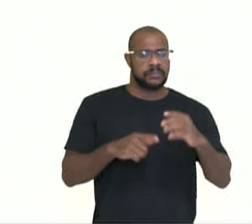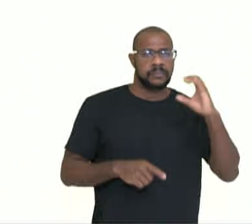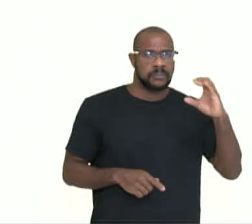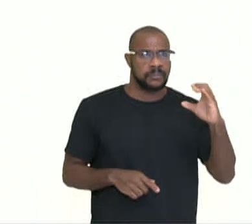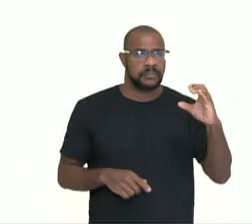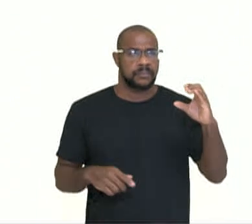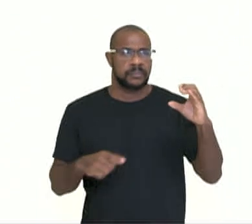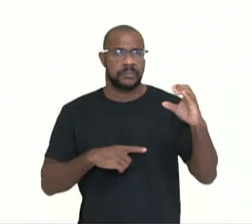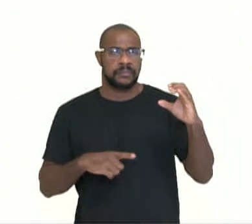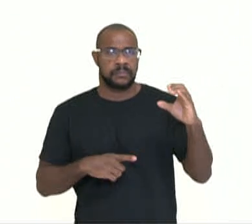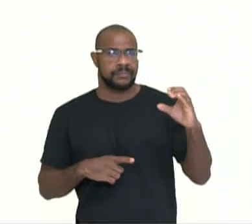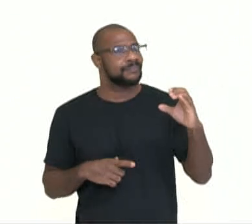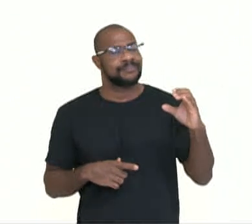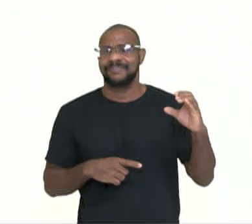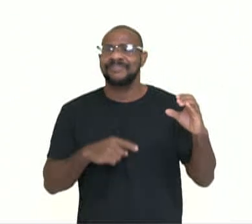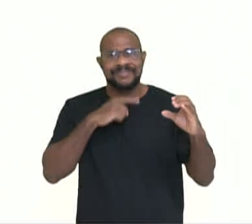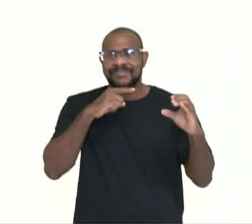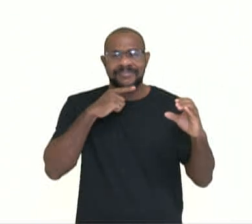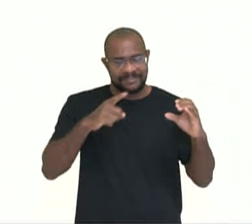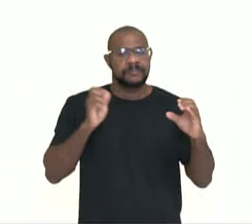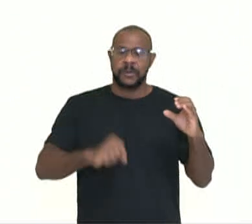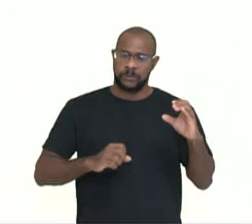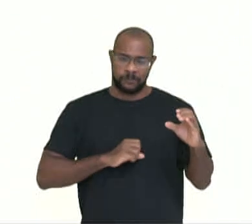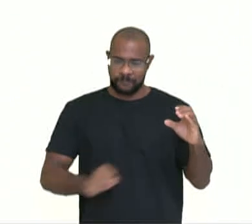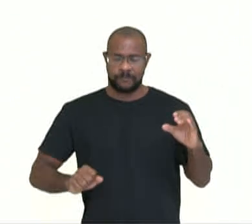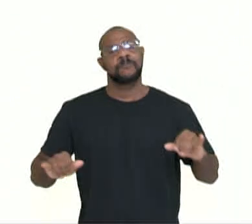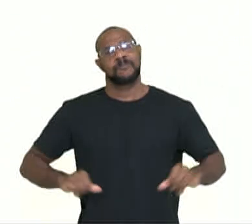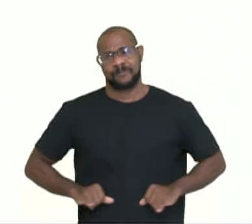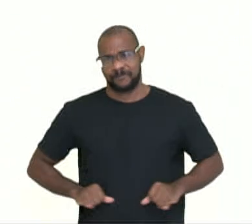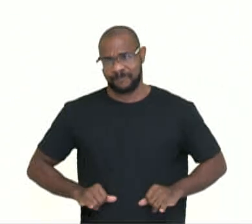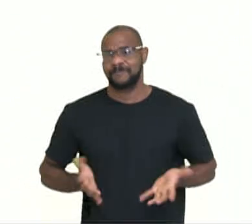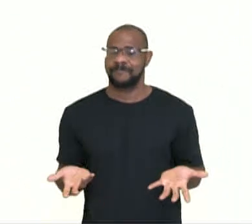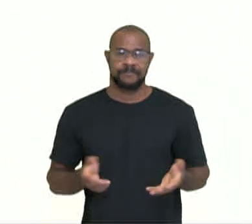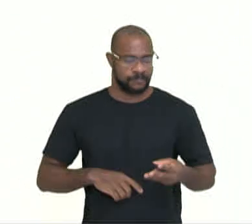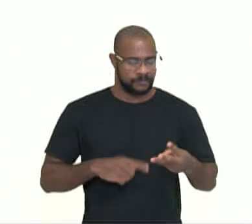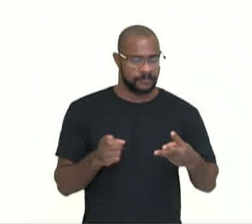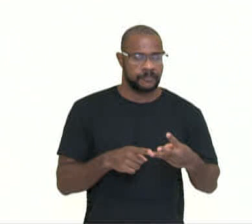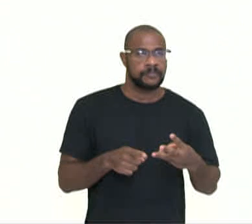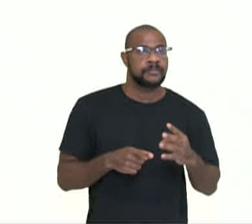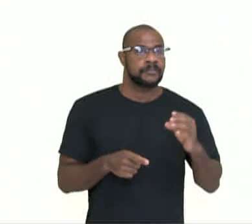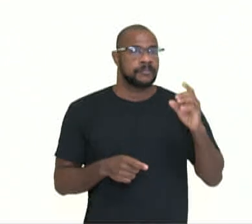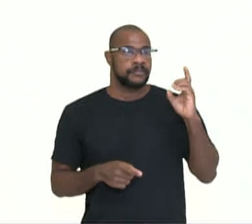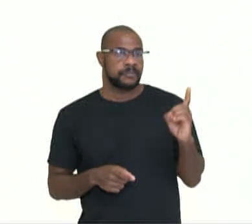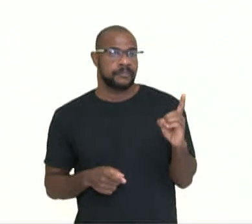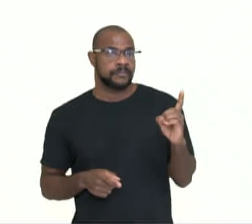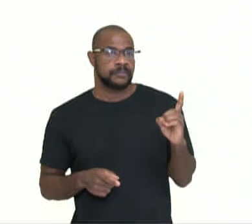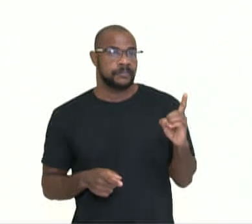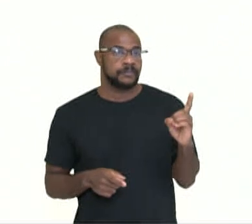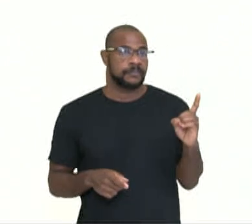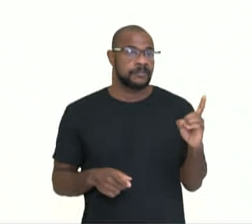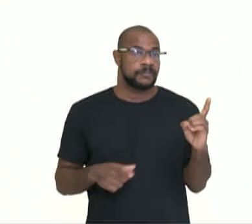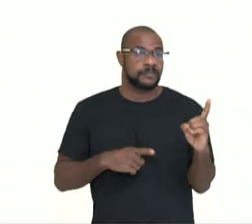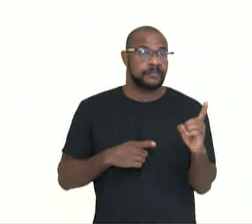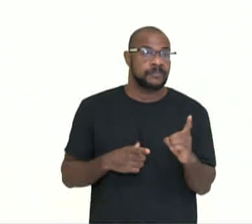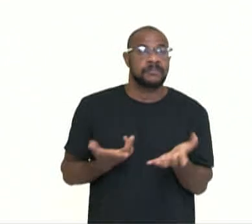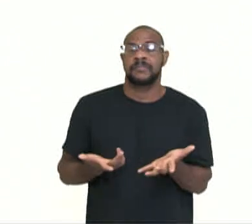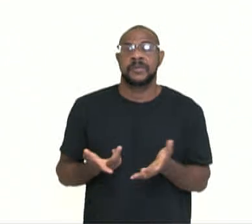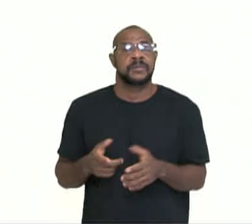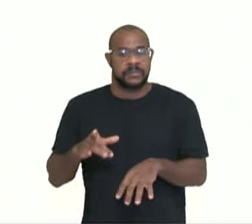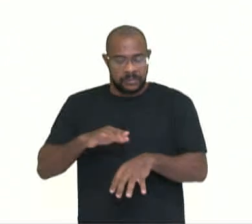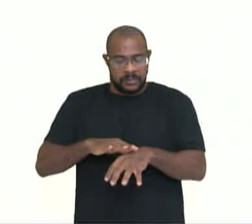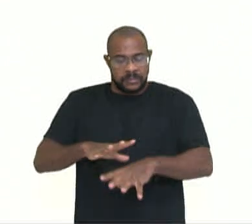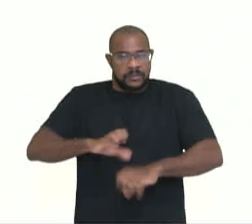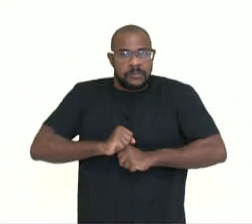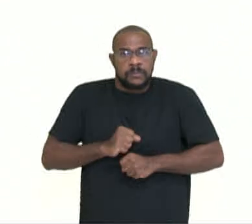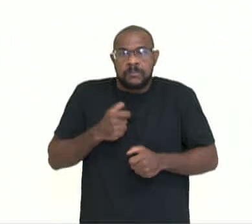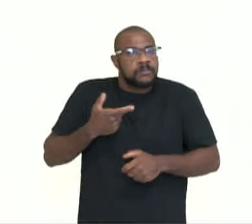levar a gravidez adiante, podendo sofrer aborto a qualquer momento. Ou letra D. Fique imune às demais doenças transmitidas pelo